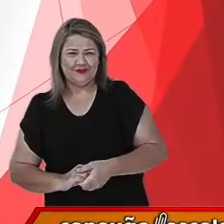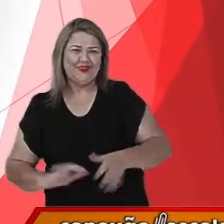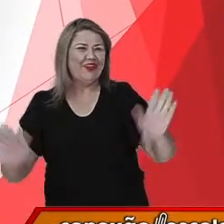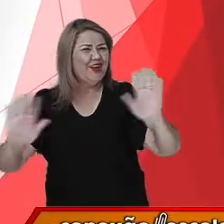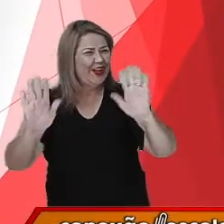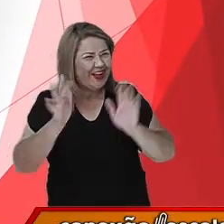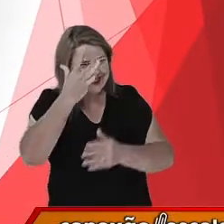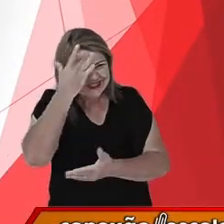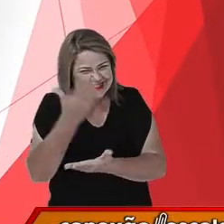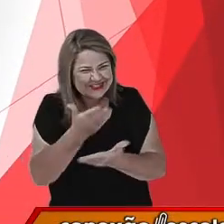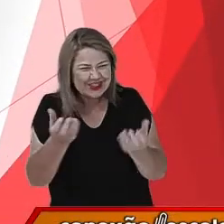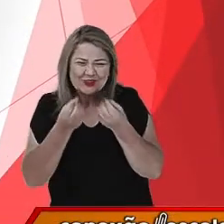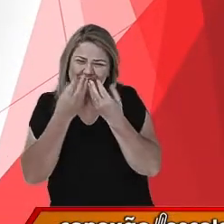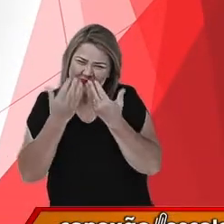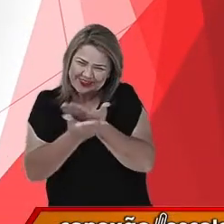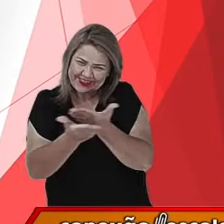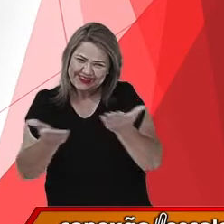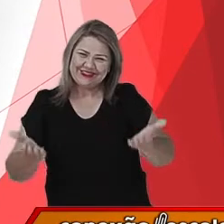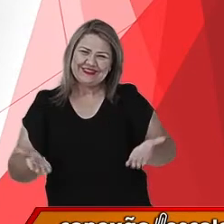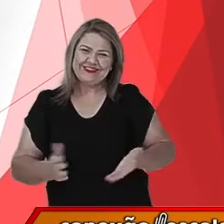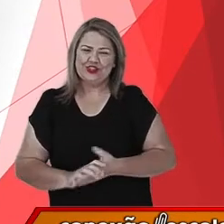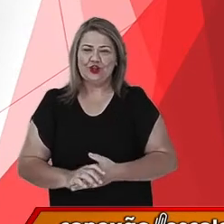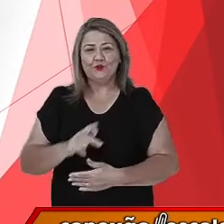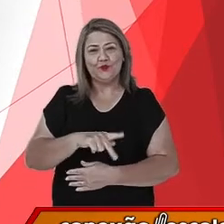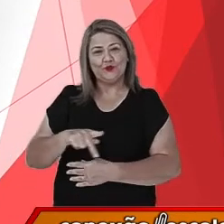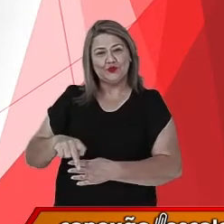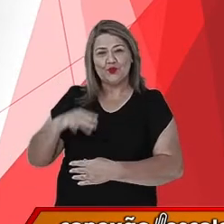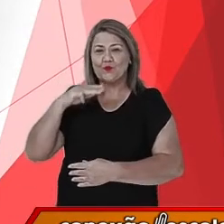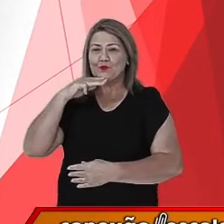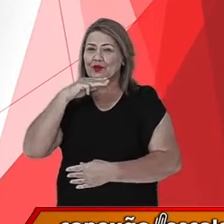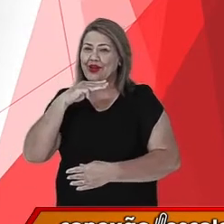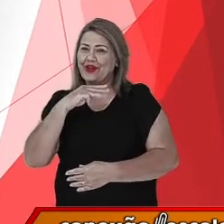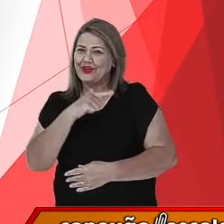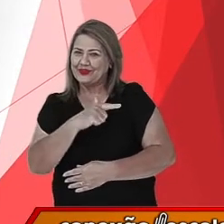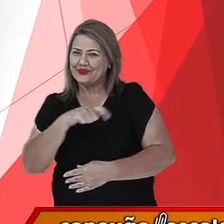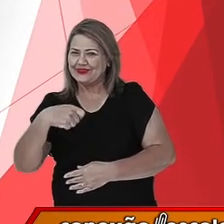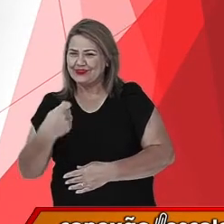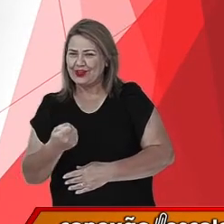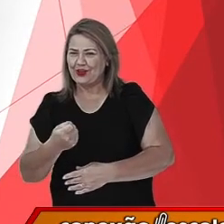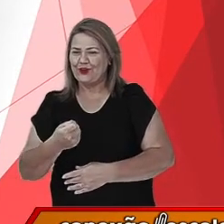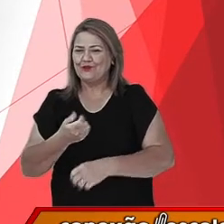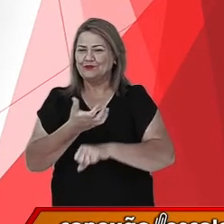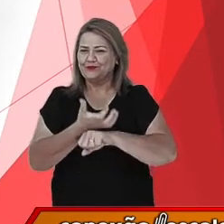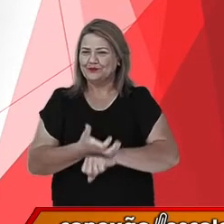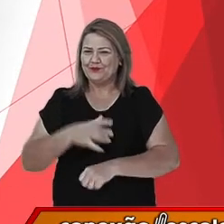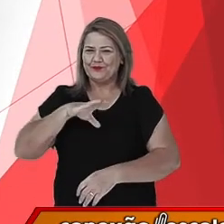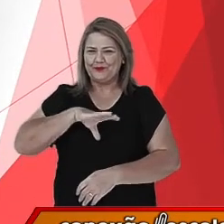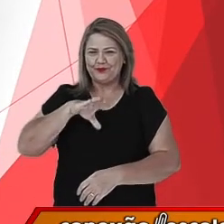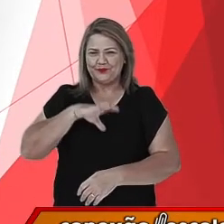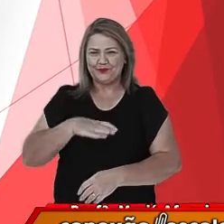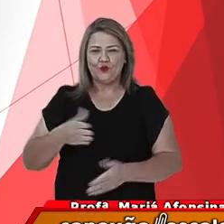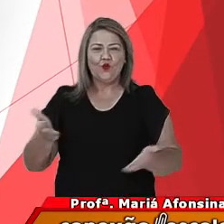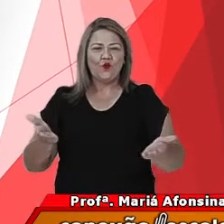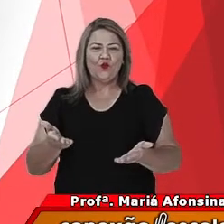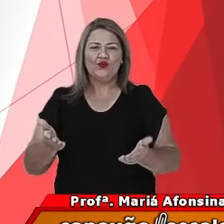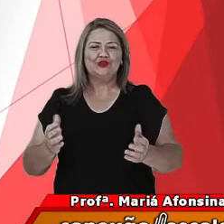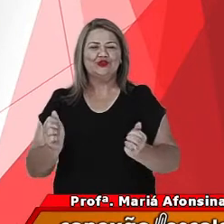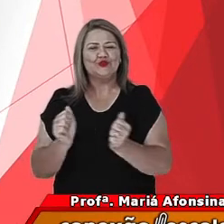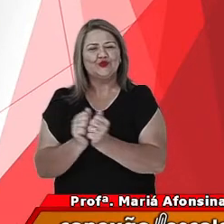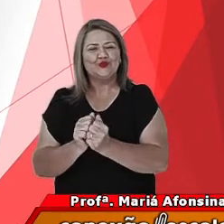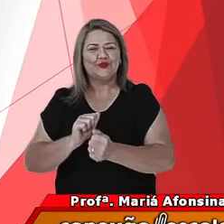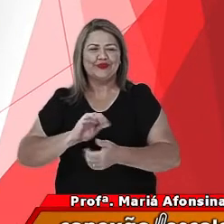Olá, pessoal, tudo bem com vocês? Eu sou o professor Marlon, professor de língua portuguesa, e estou aqui hoje com a nossa